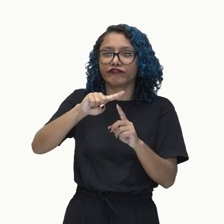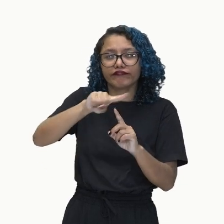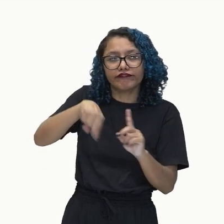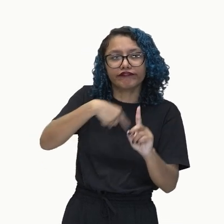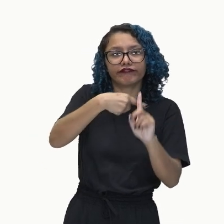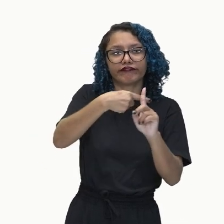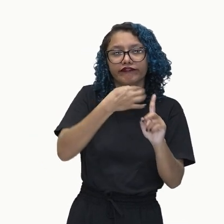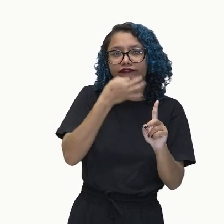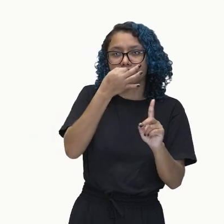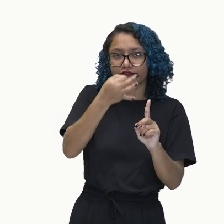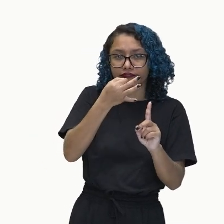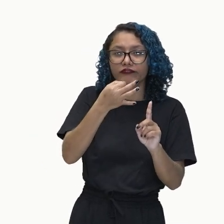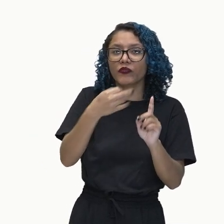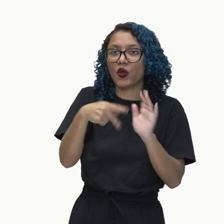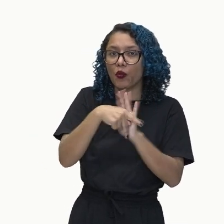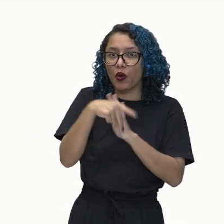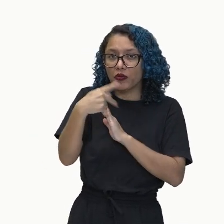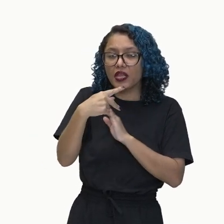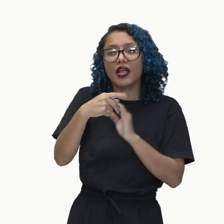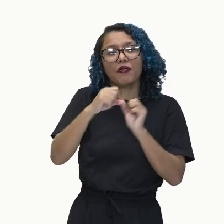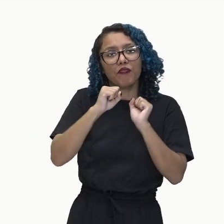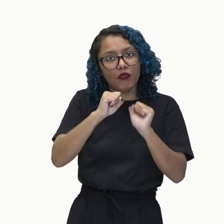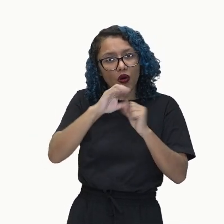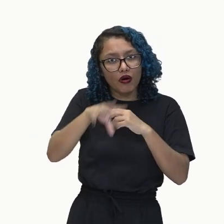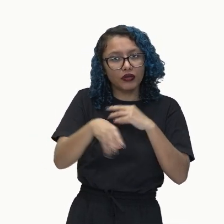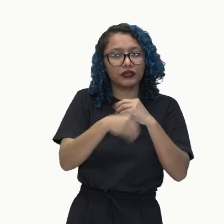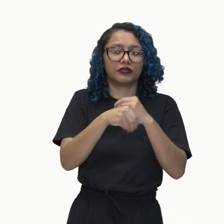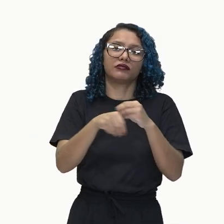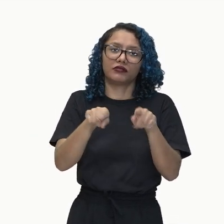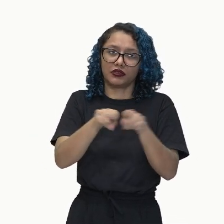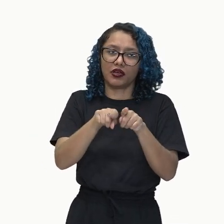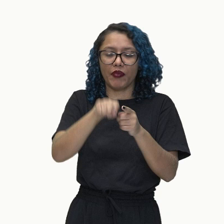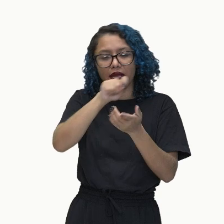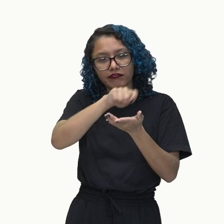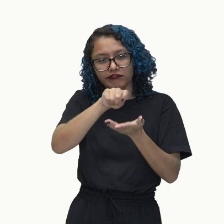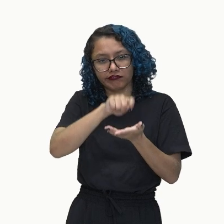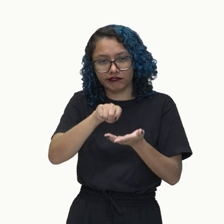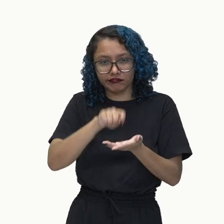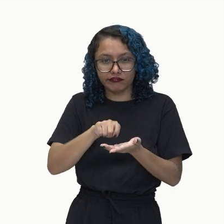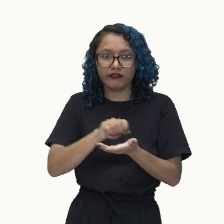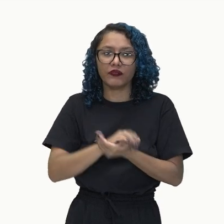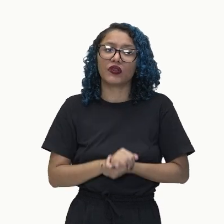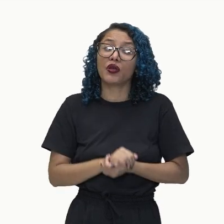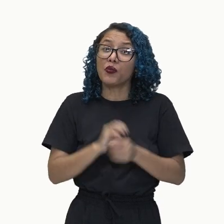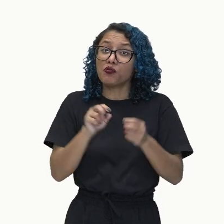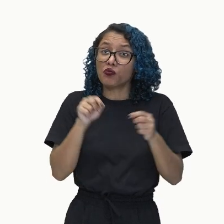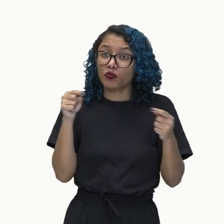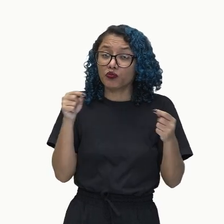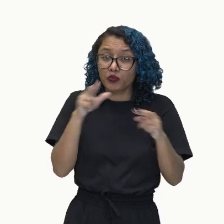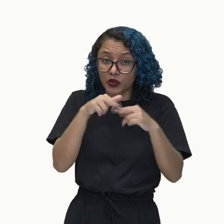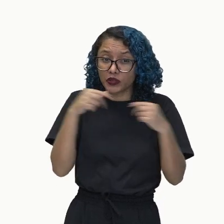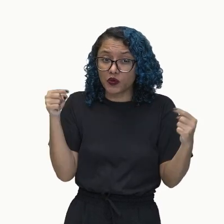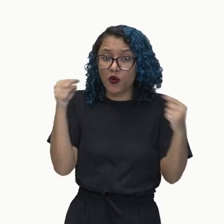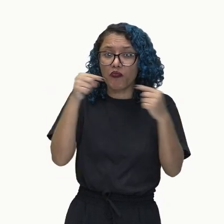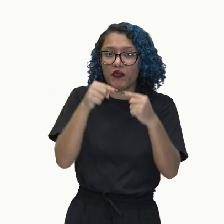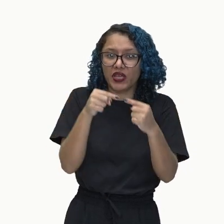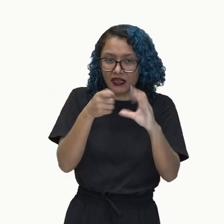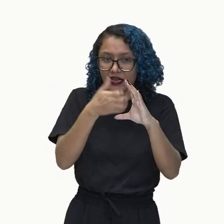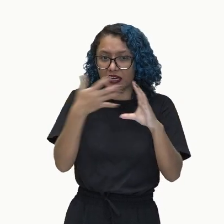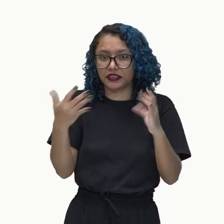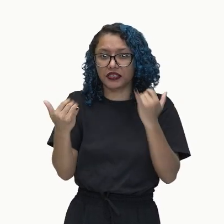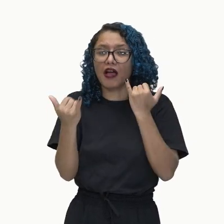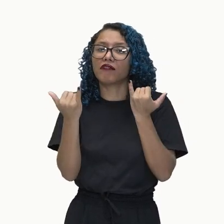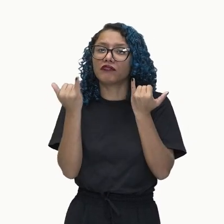abordado, sendo então um texto de natureza, olha lá, informativo ou argumentativo. Então é comum que a